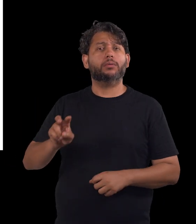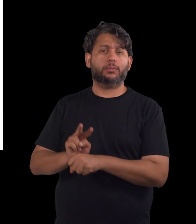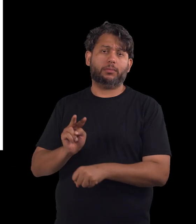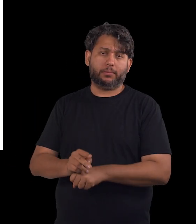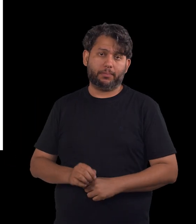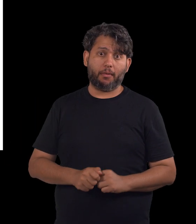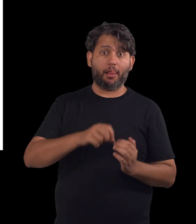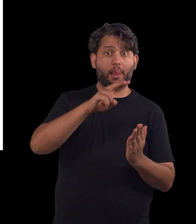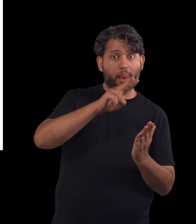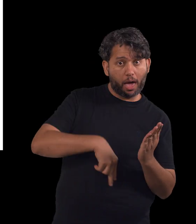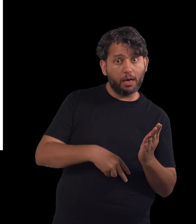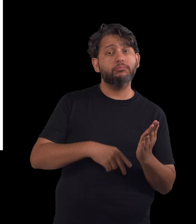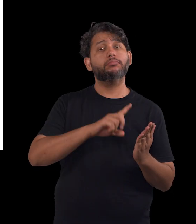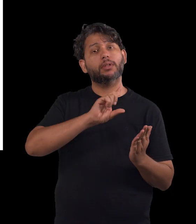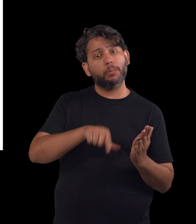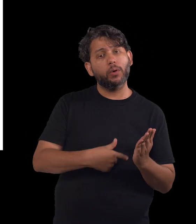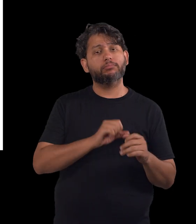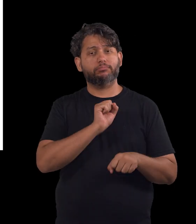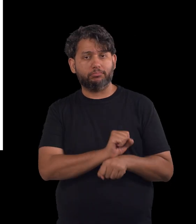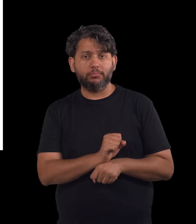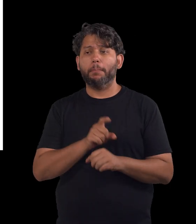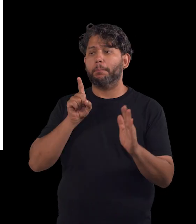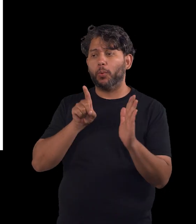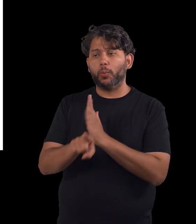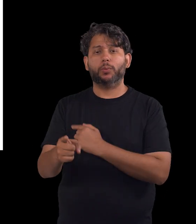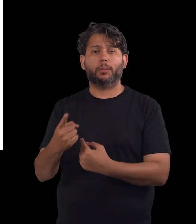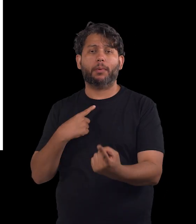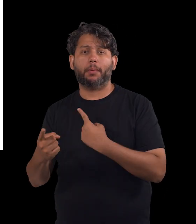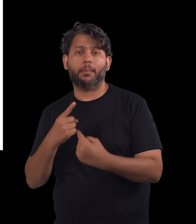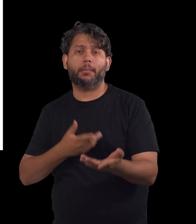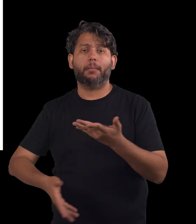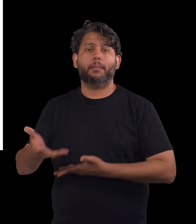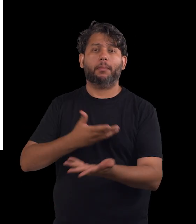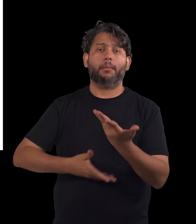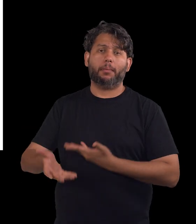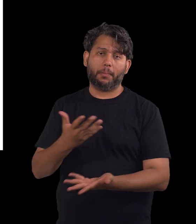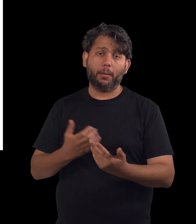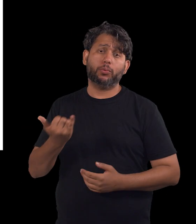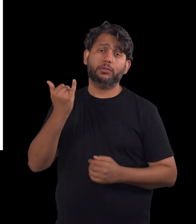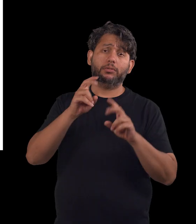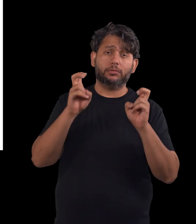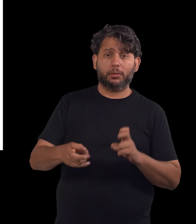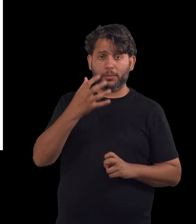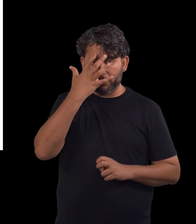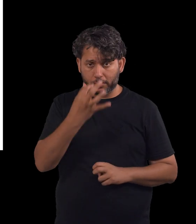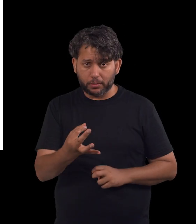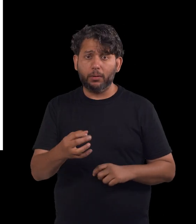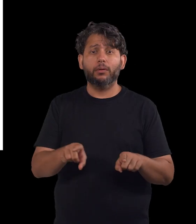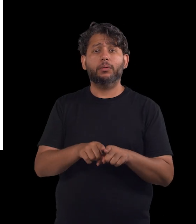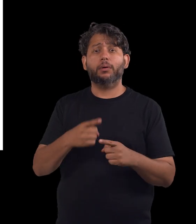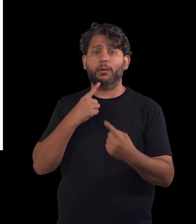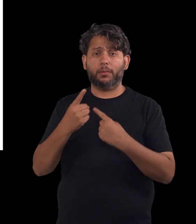leitura compartilhada com pausas para conversas e perguntas favorece tanto a formação de leitores quanto a compreensão da